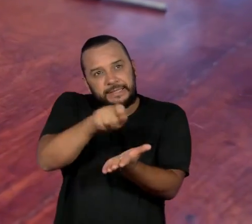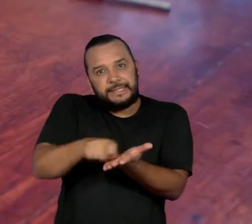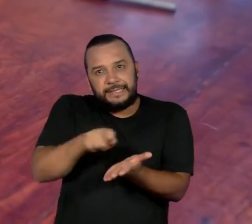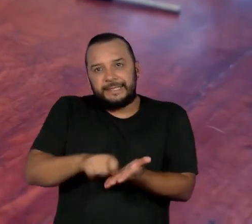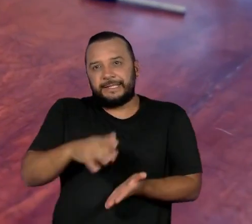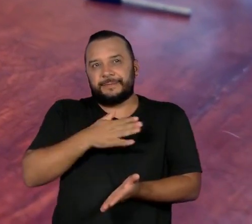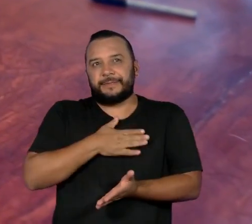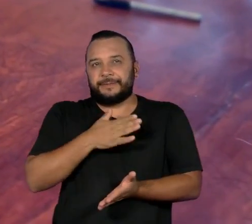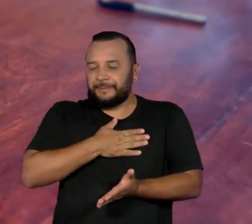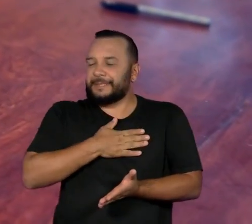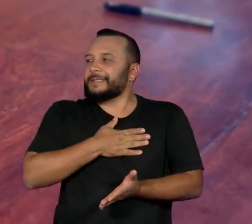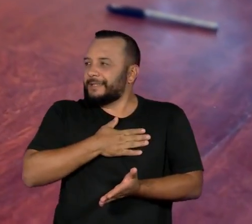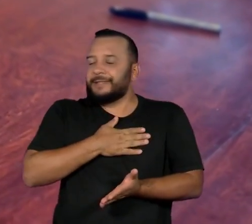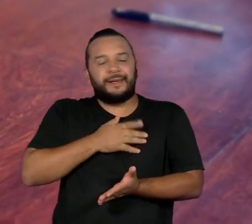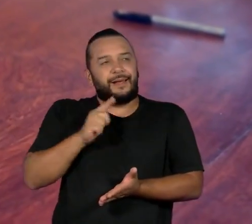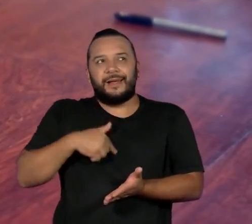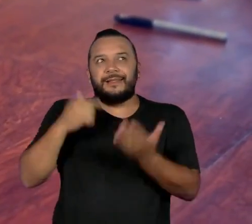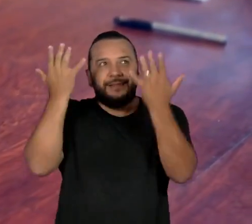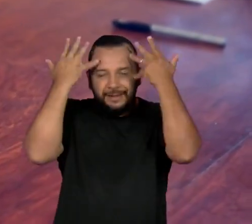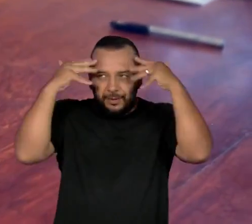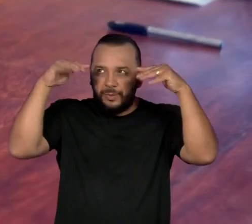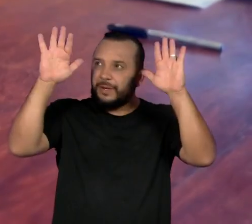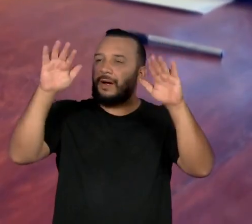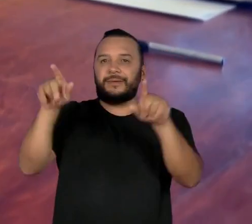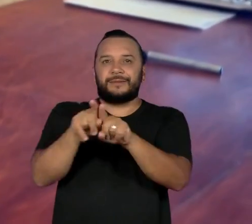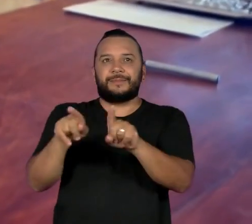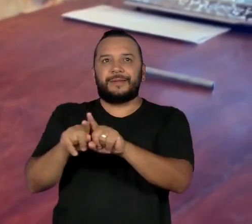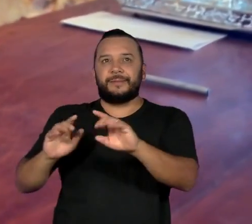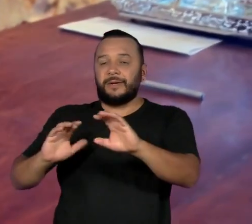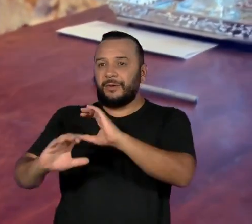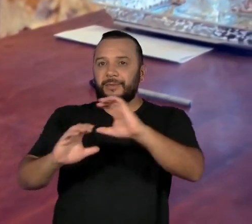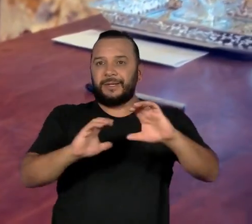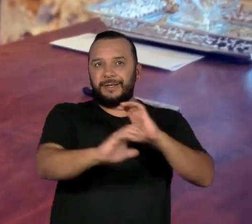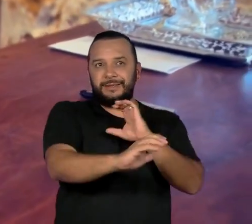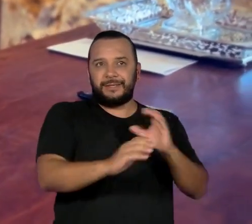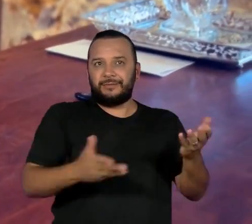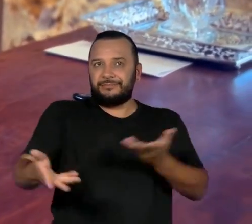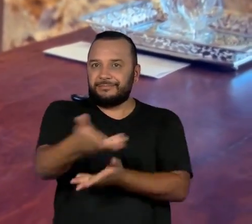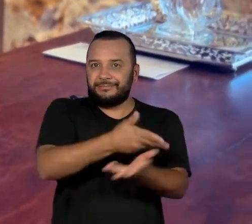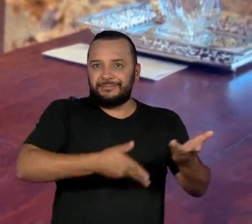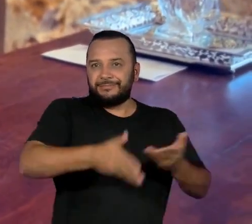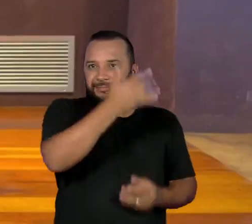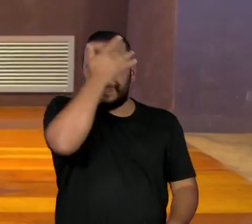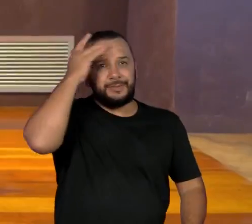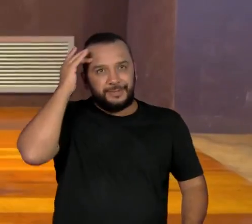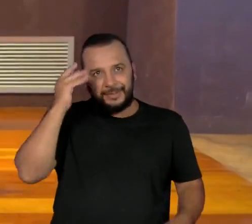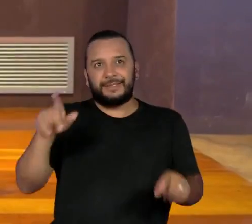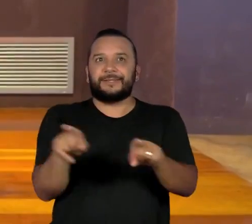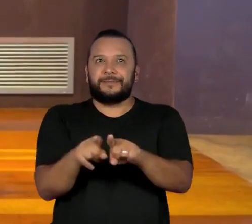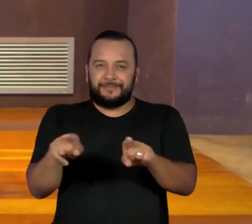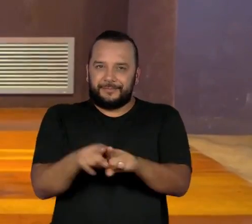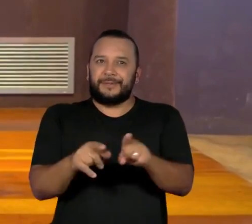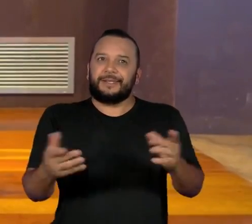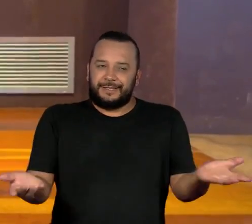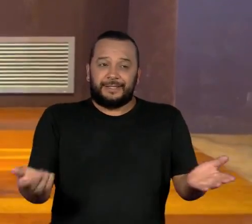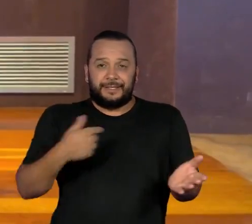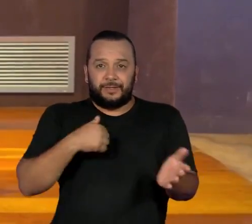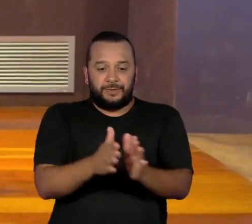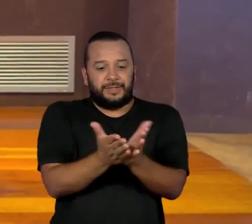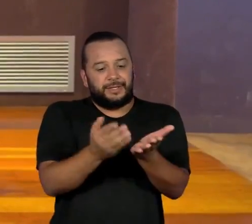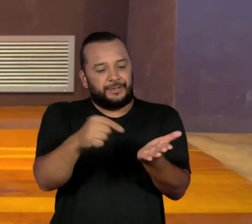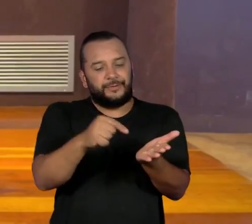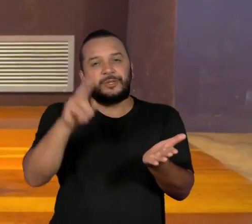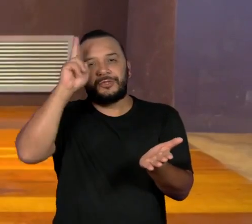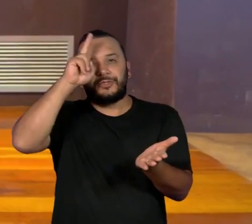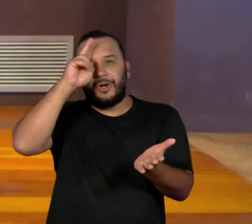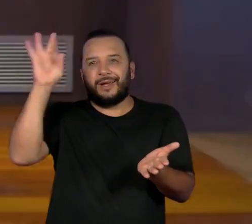muito orgânica. E a minha comunicação com os públicos também. Foi muito importante eu poder trazer uma história tão